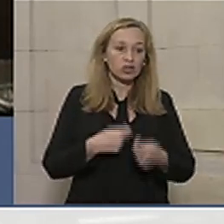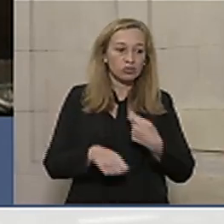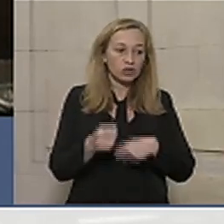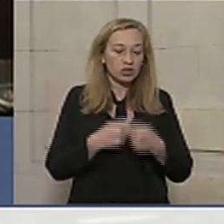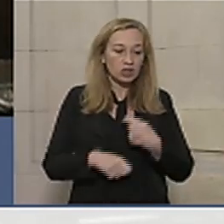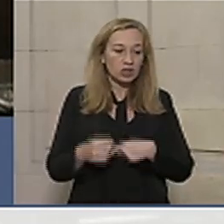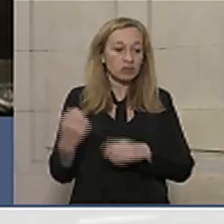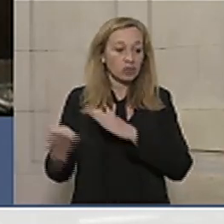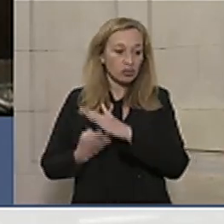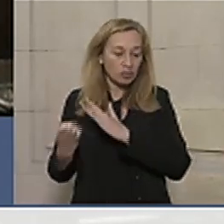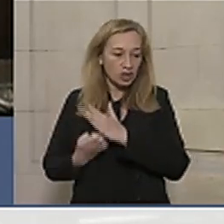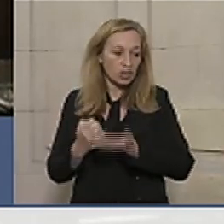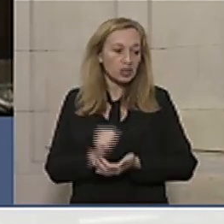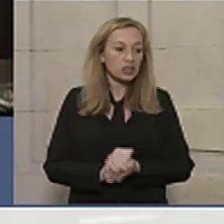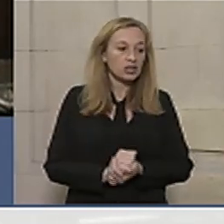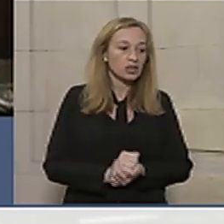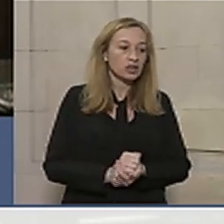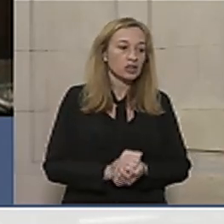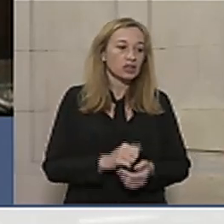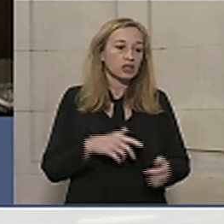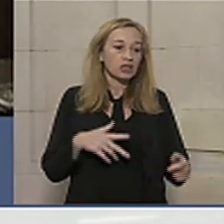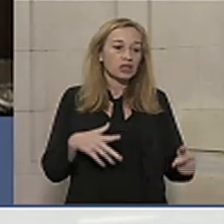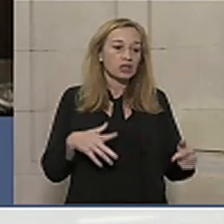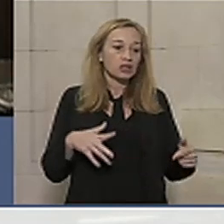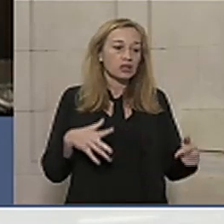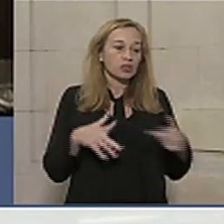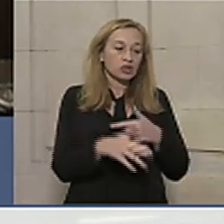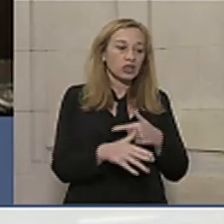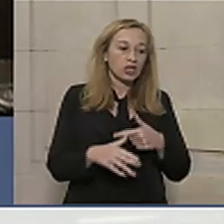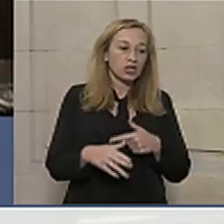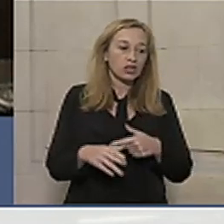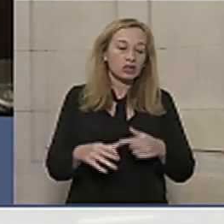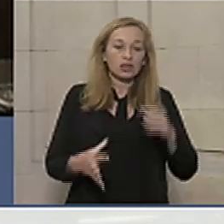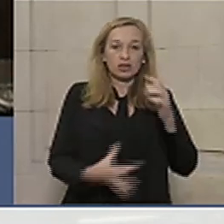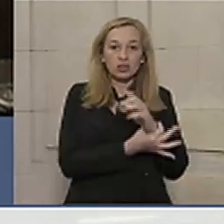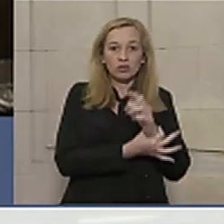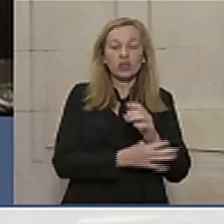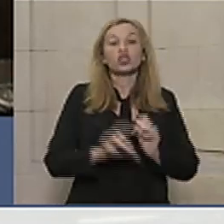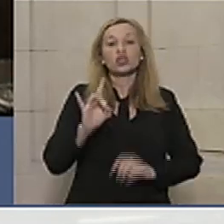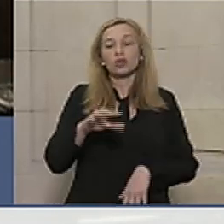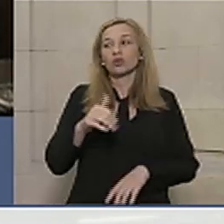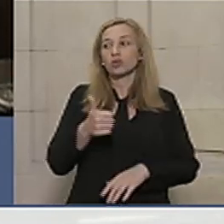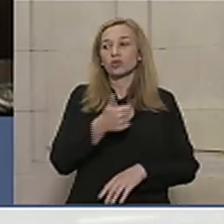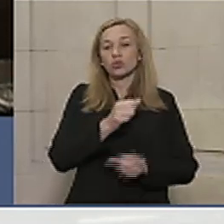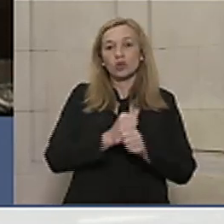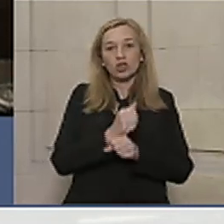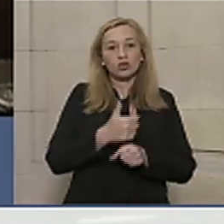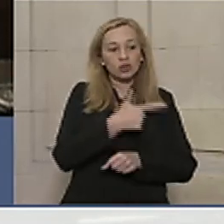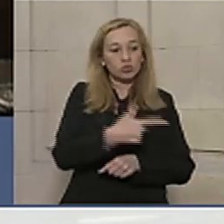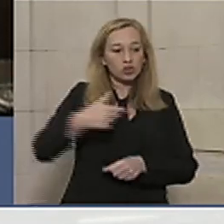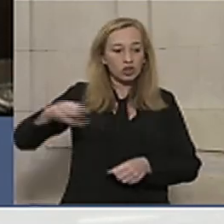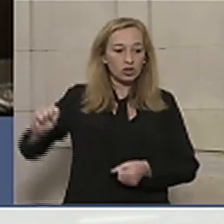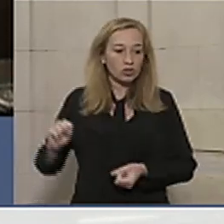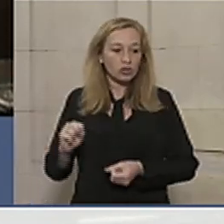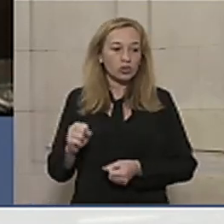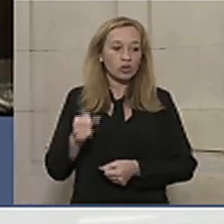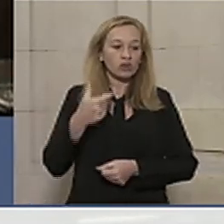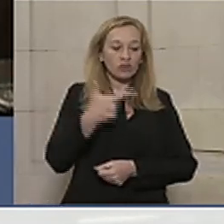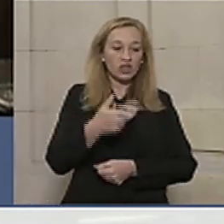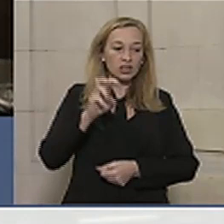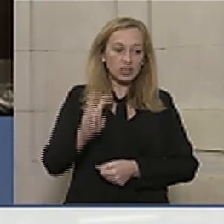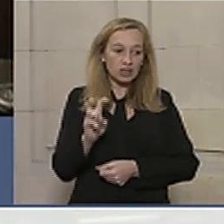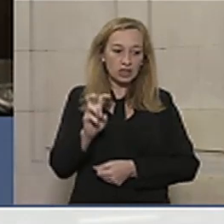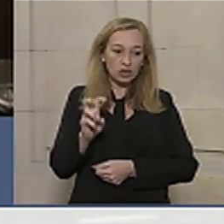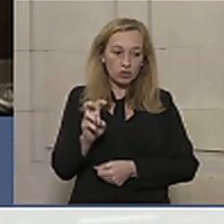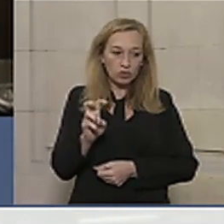localização da empresa, são afetadas pela insegurança. Só no ano de 2018, nós tivemos uma média de 25